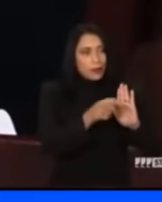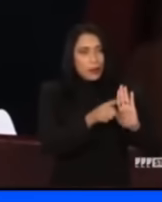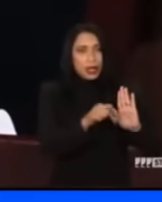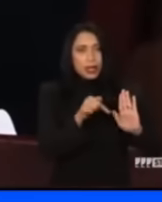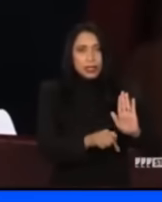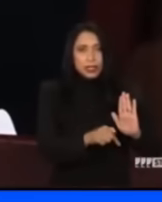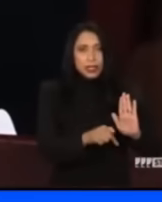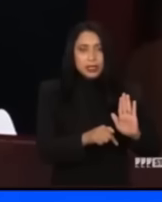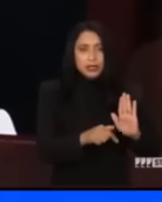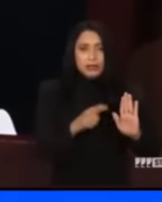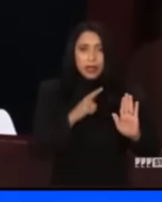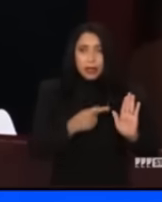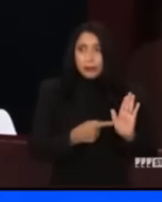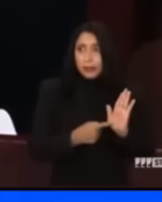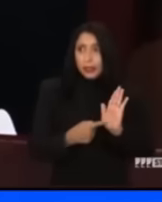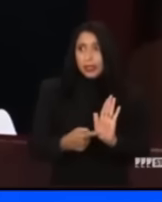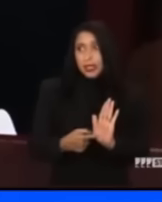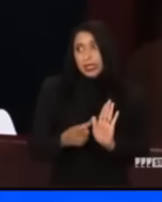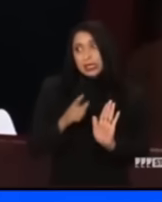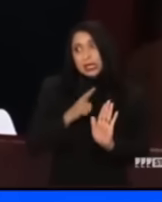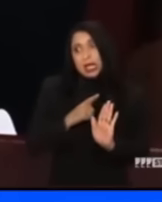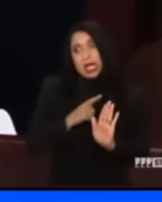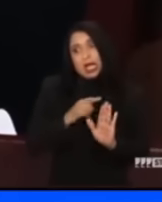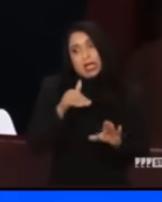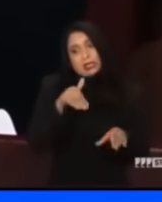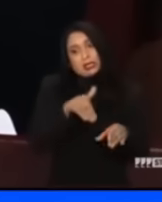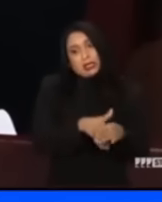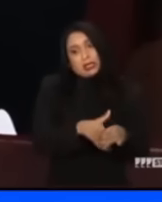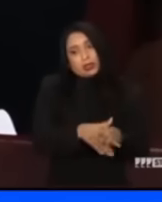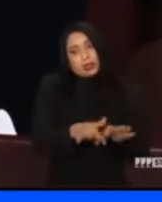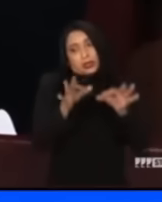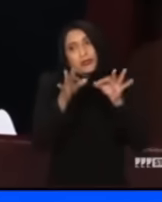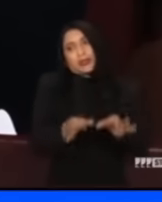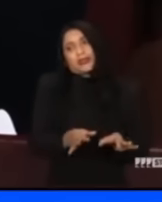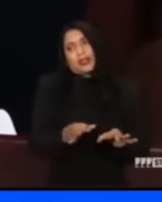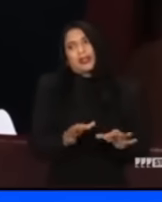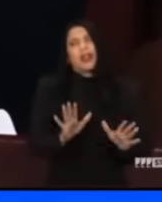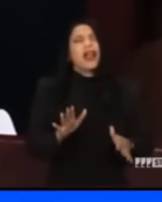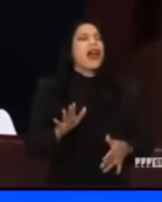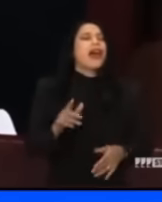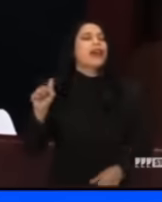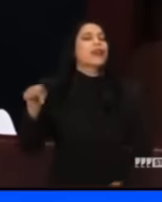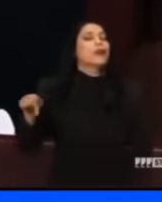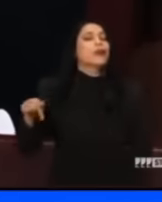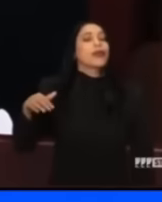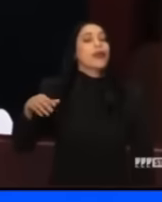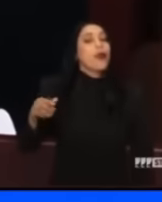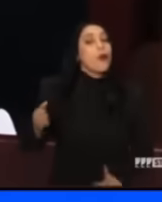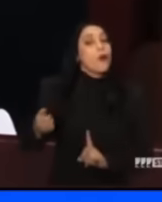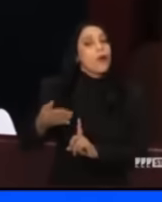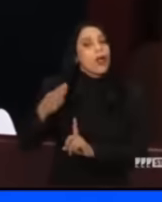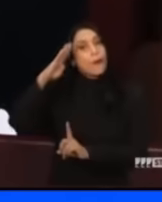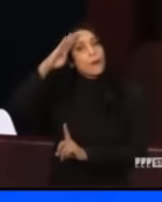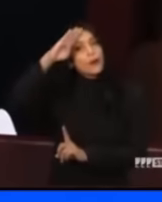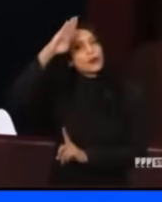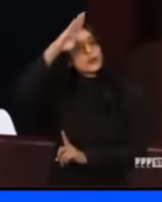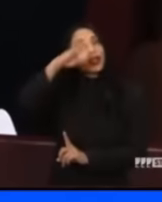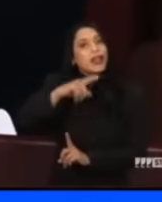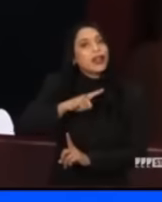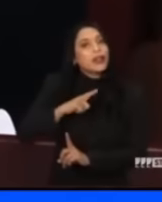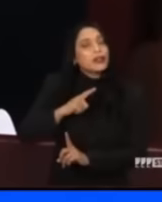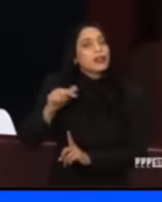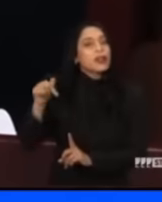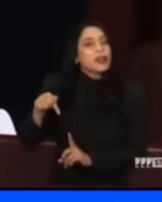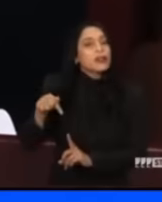testassem a lisura das eleições. Então, o que foi feito? O réu Jair Messias Bolsonaro